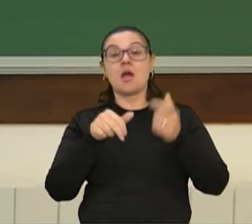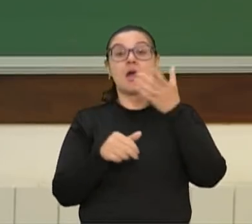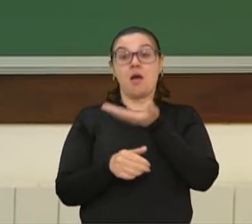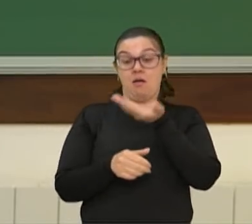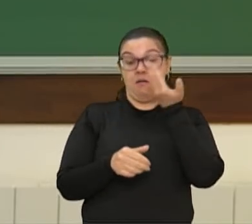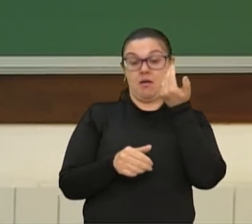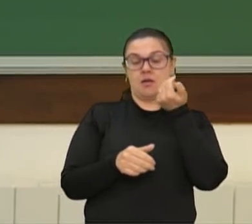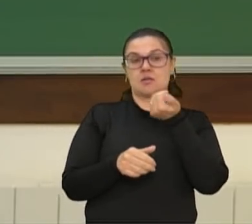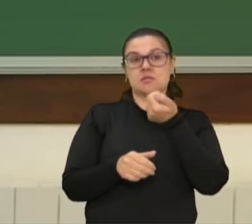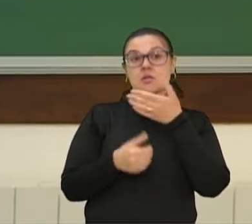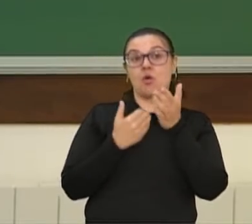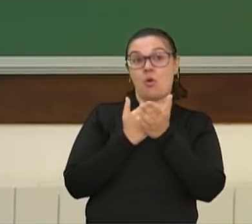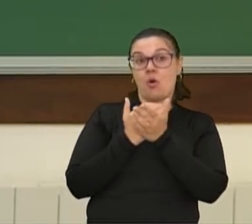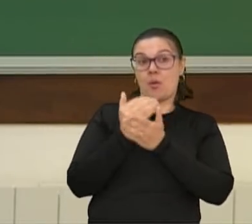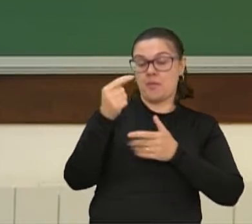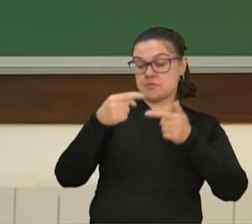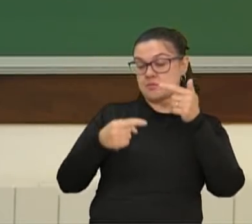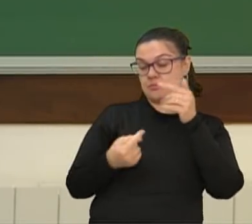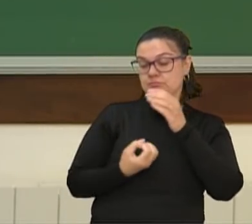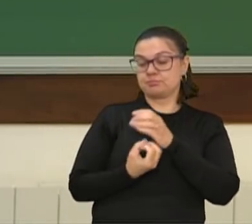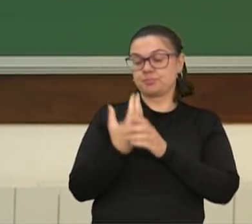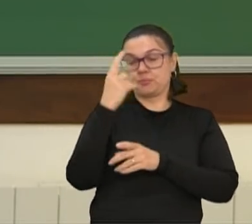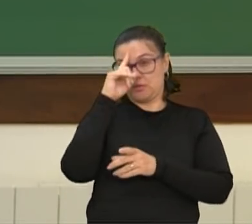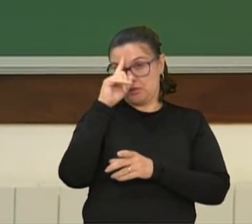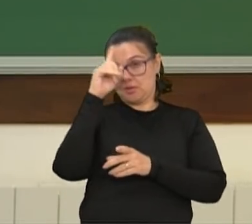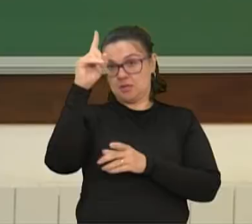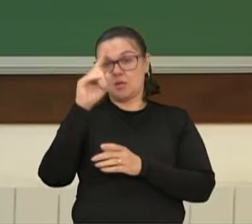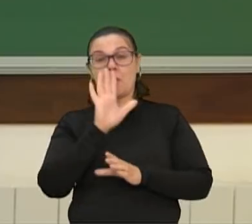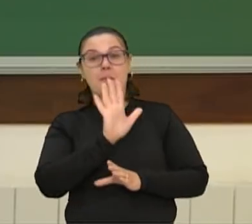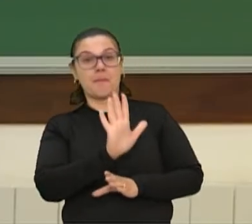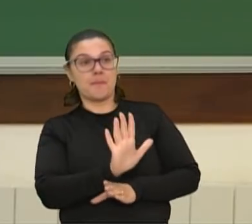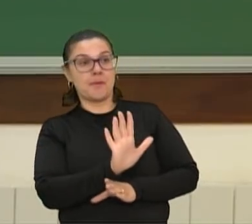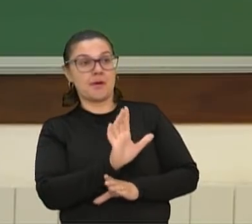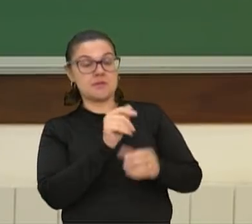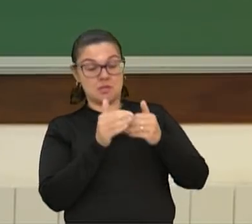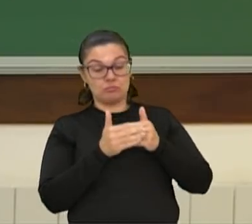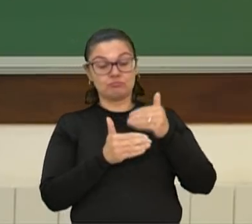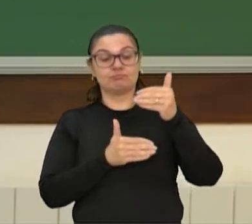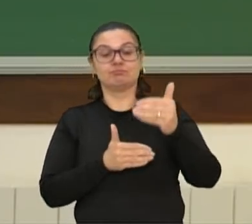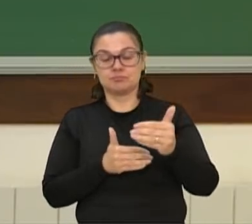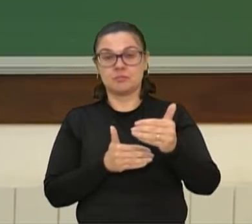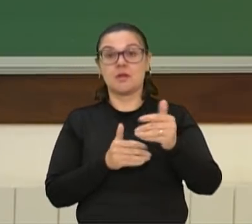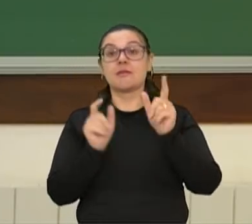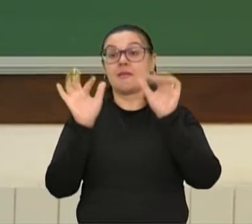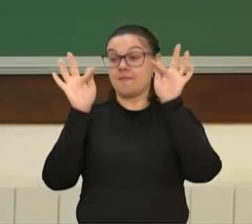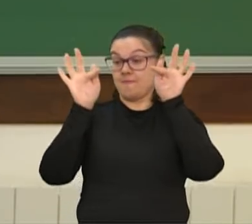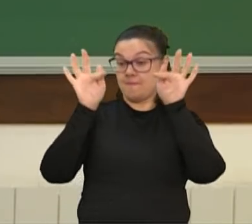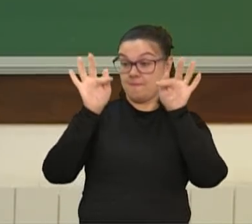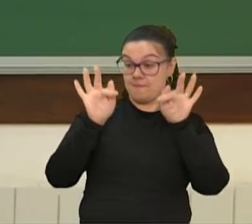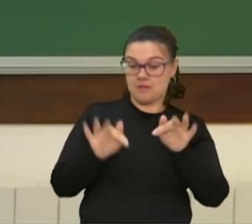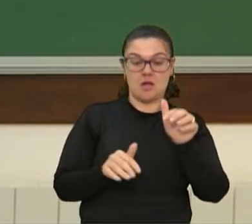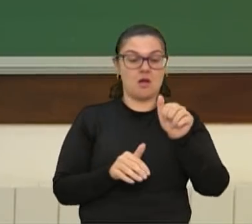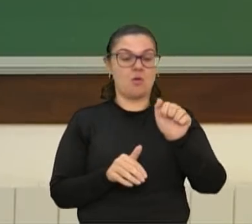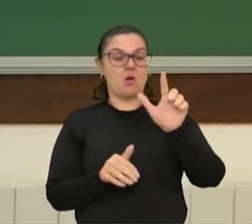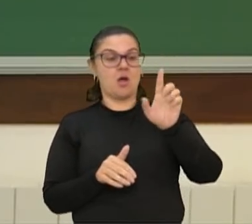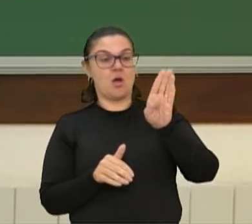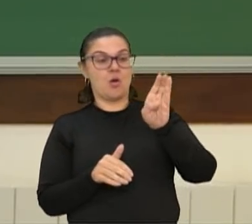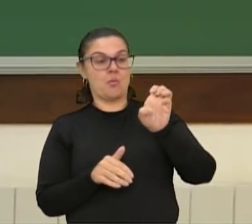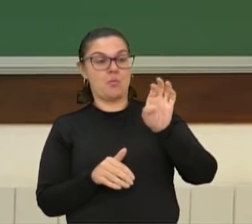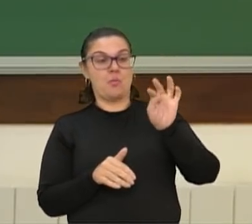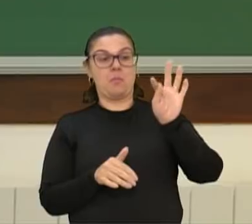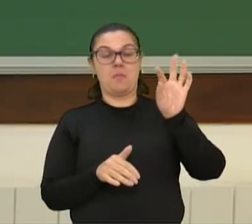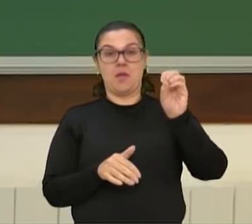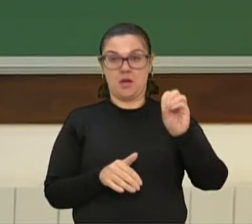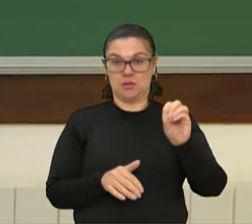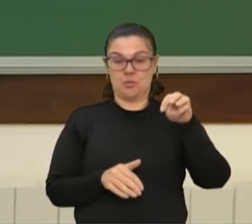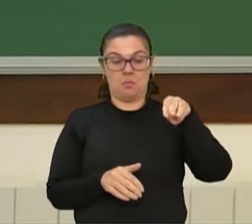do livre-arbítrio e da existência de Deus. Mas ele não leva à conclusão. Quem vai levar à conclusão sobre as